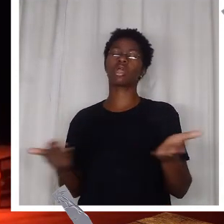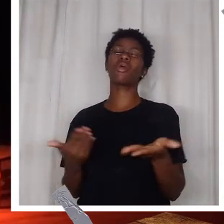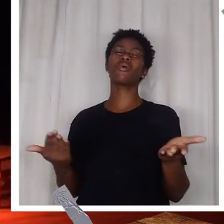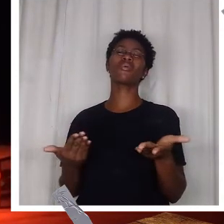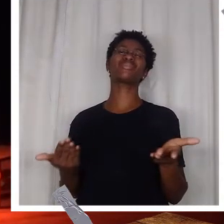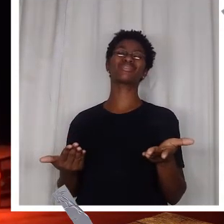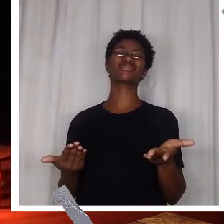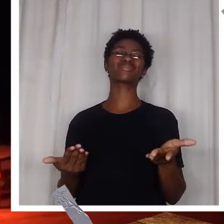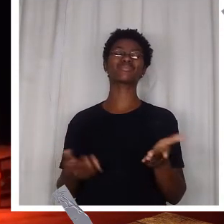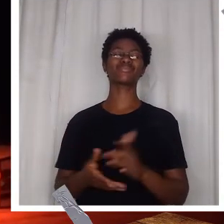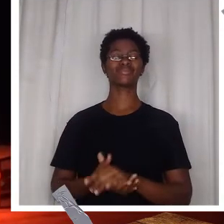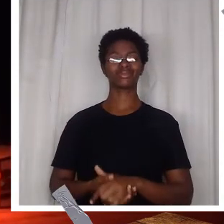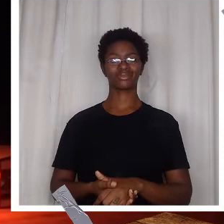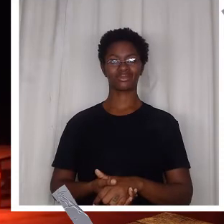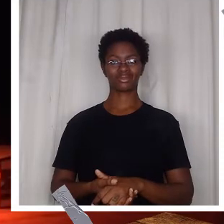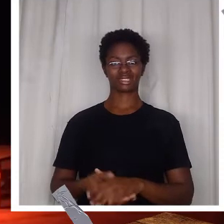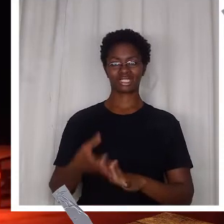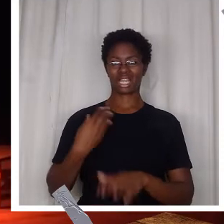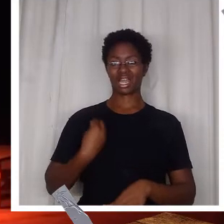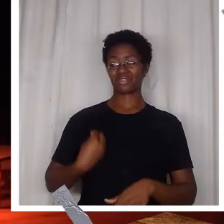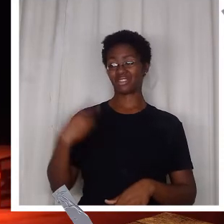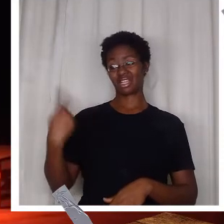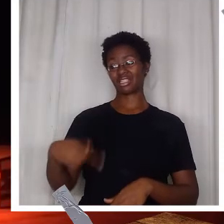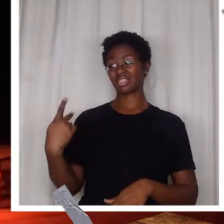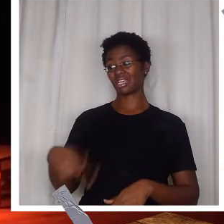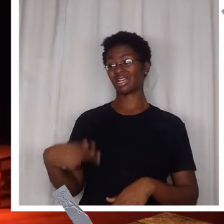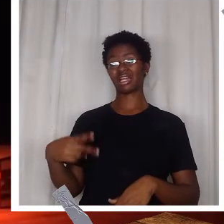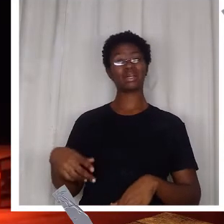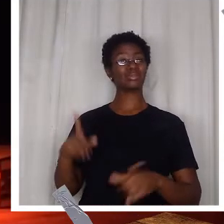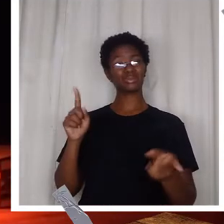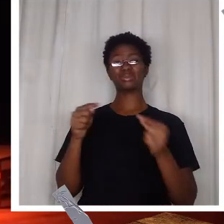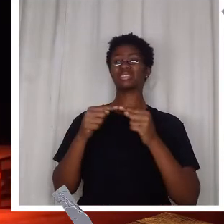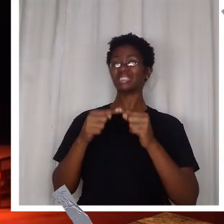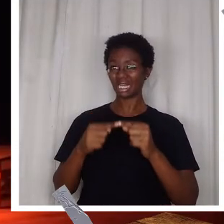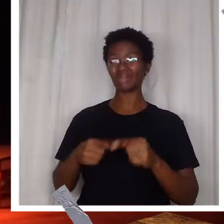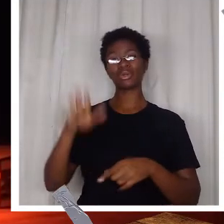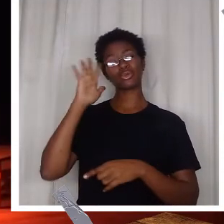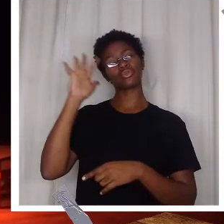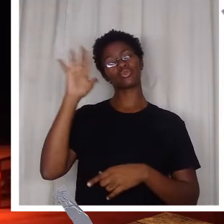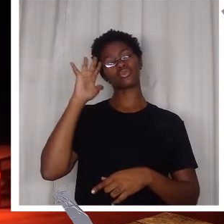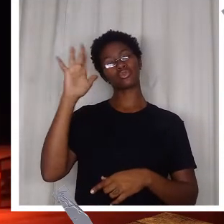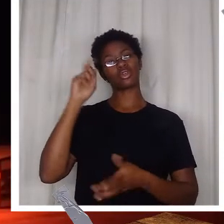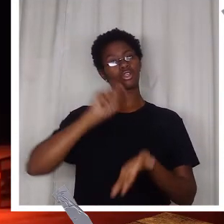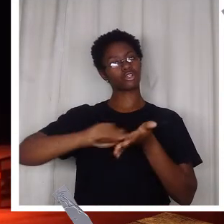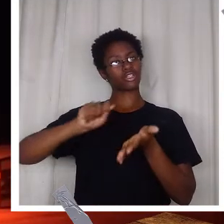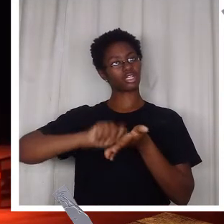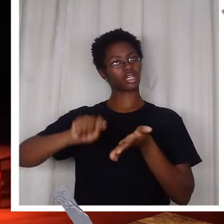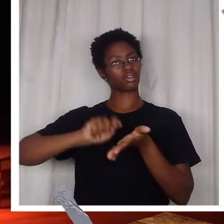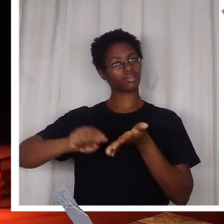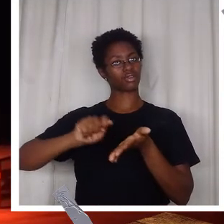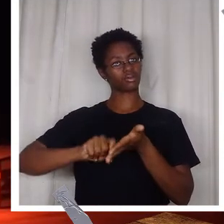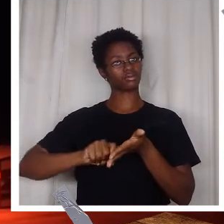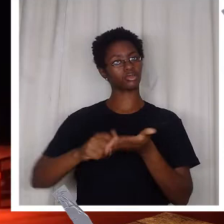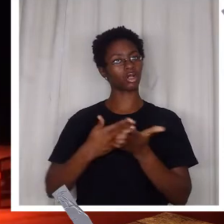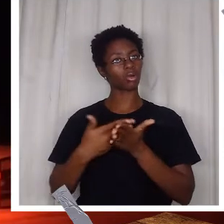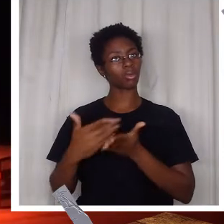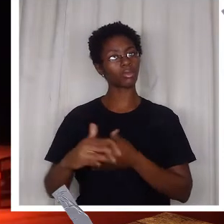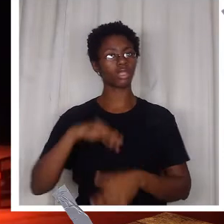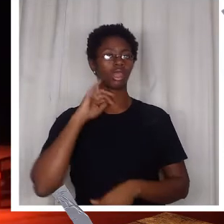e vivia para realizar o seu sonho de escrever. E ela começou a narrar